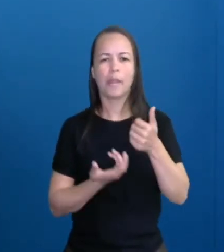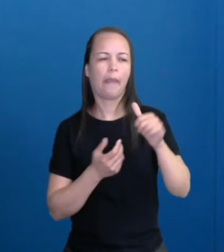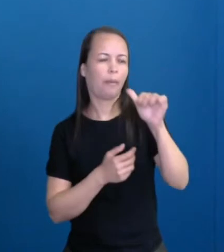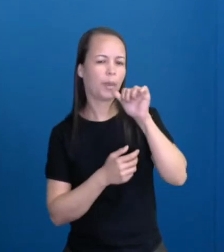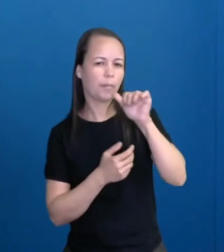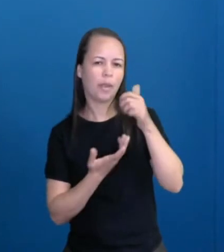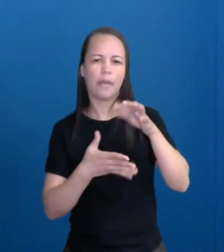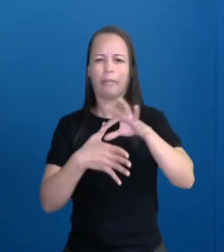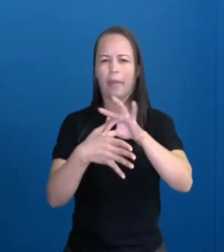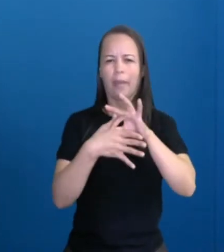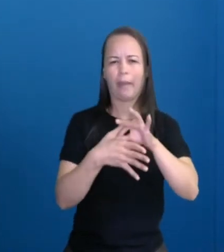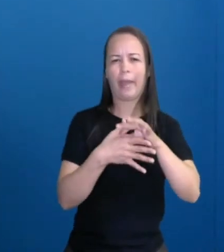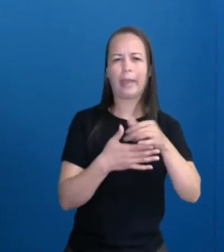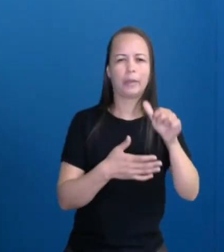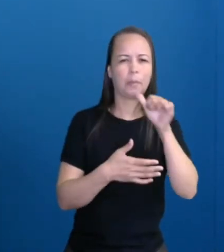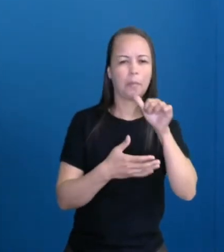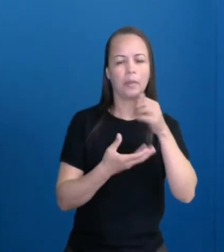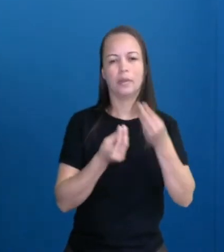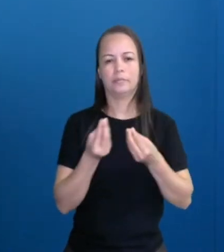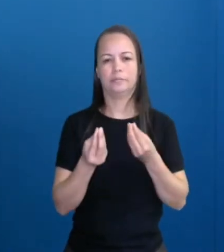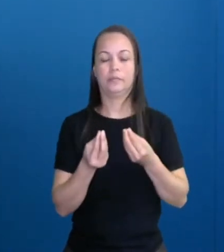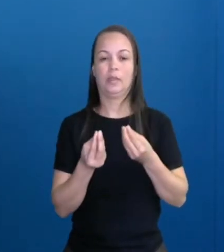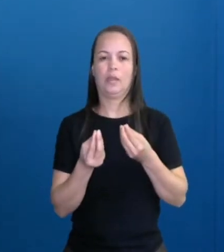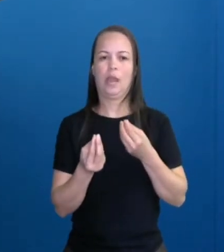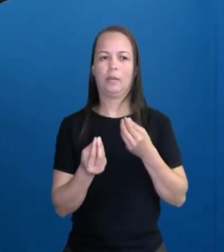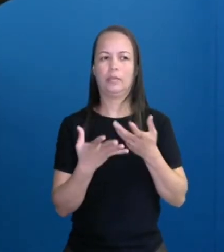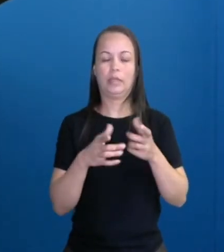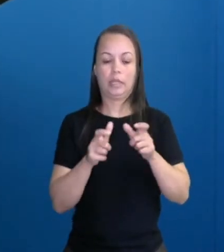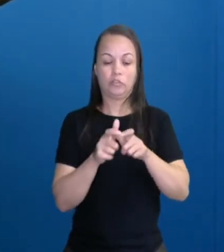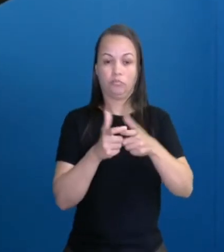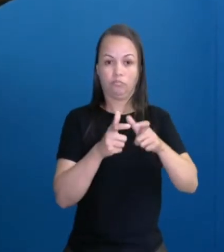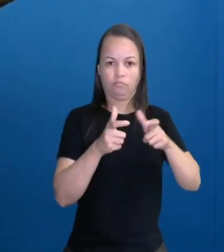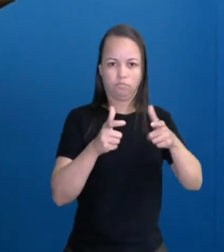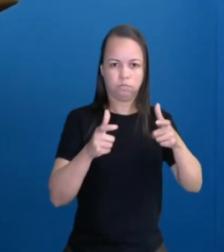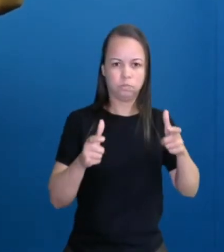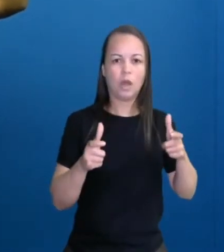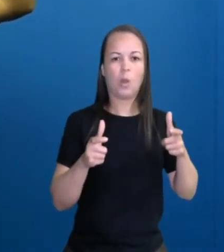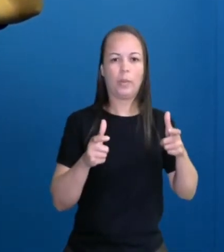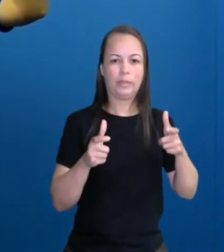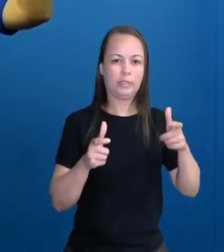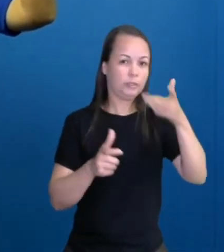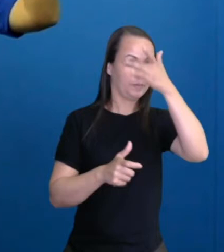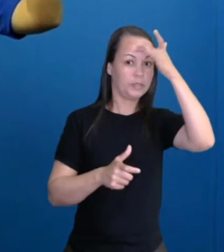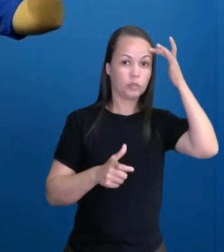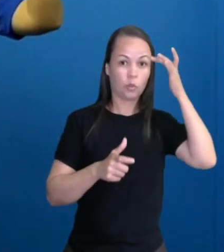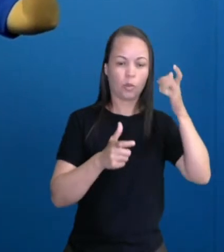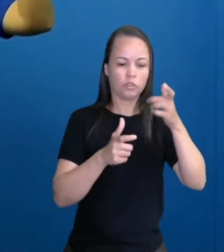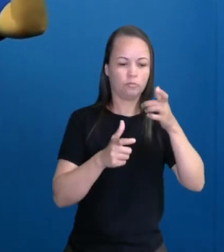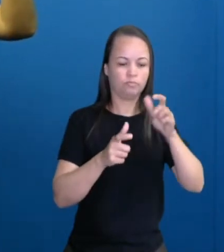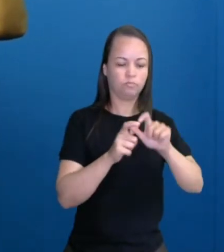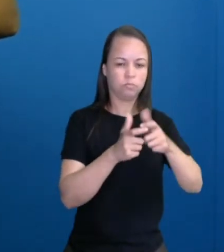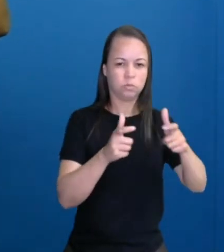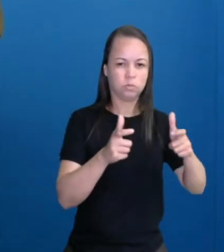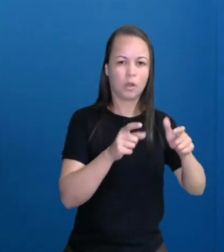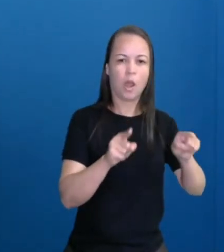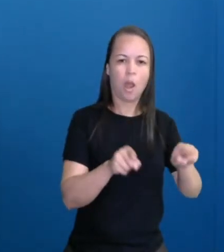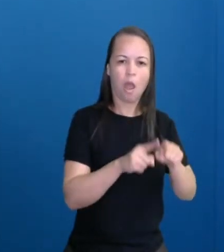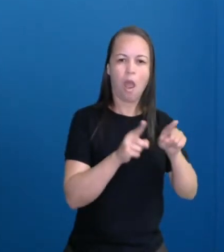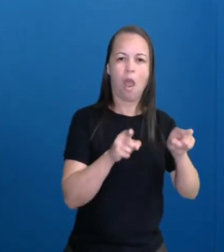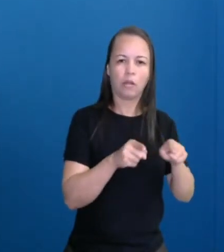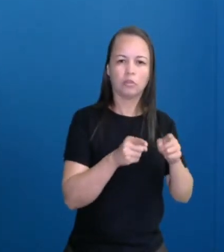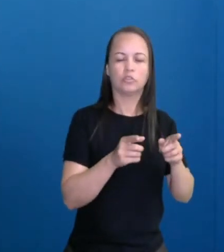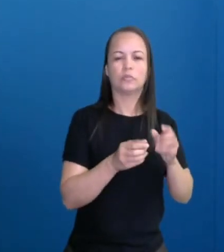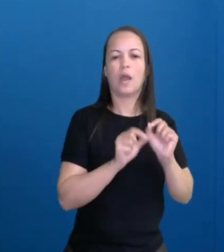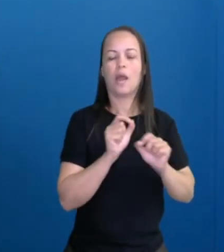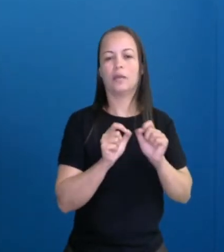o quanto ela vai consumir. Gente, à medida que a gente aumenta o número de pessoas no churrasco, o que